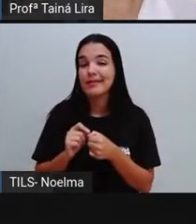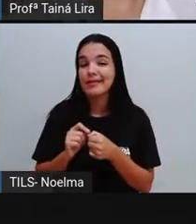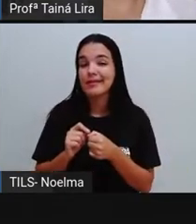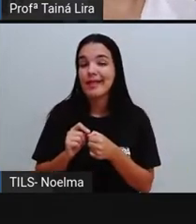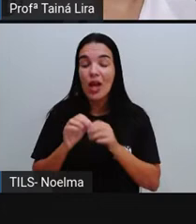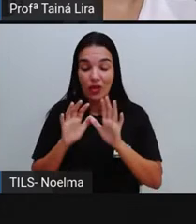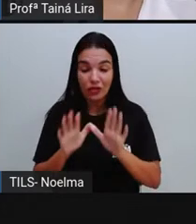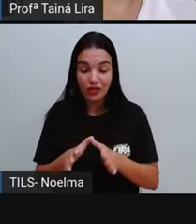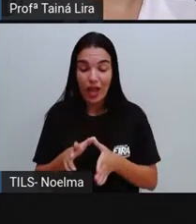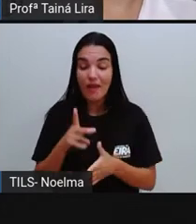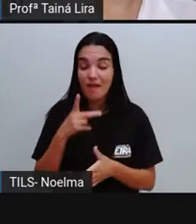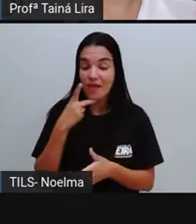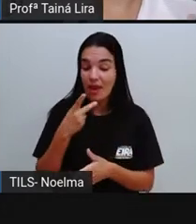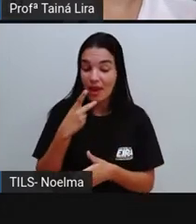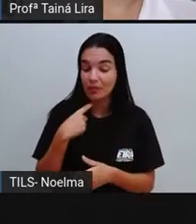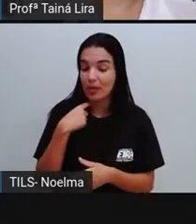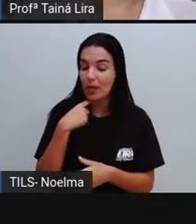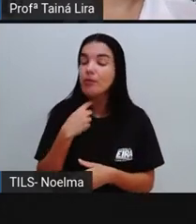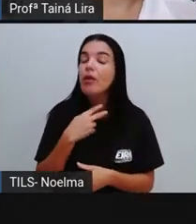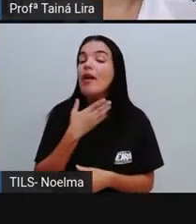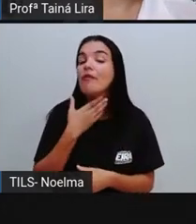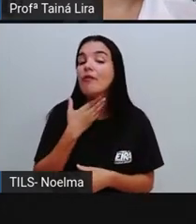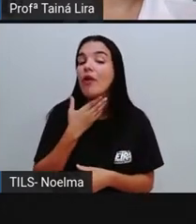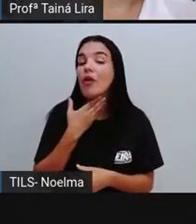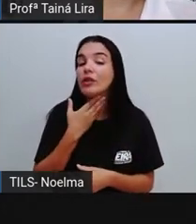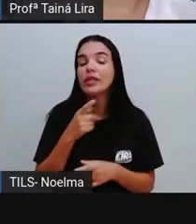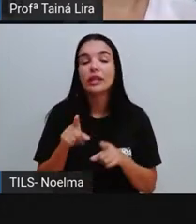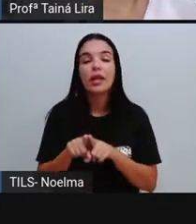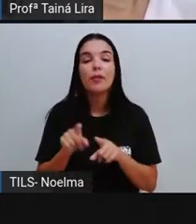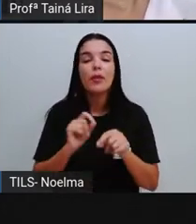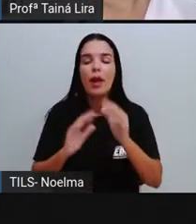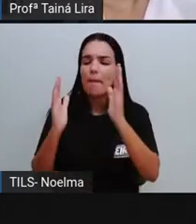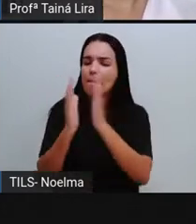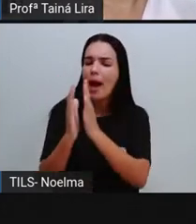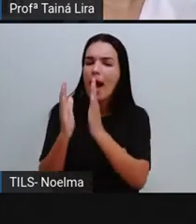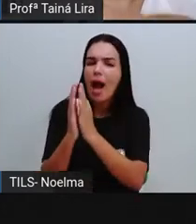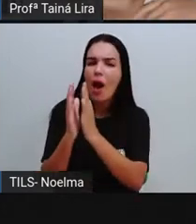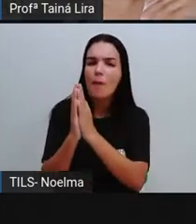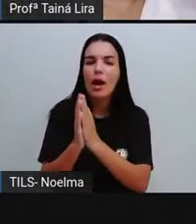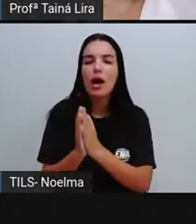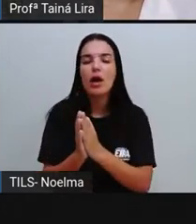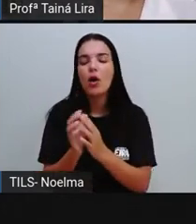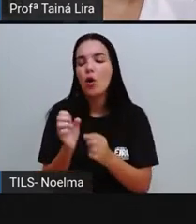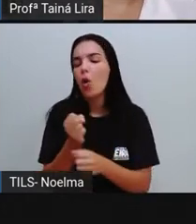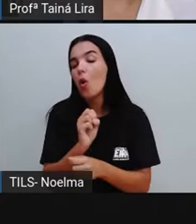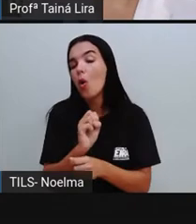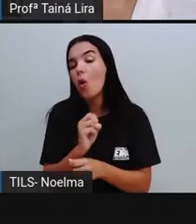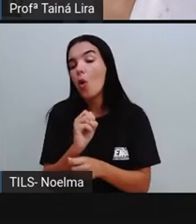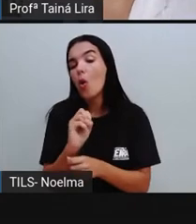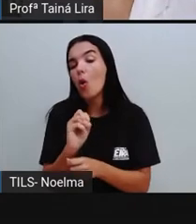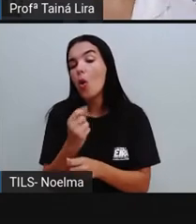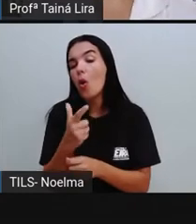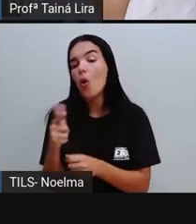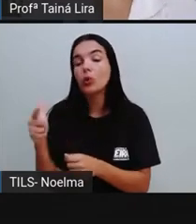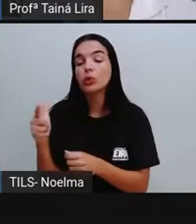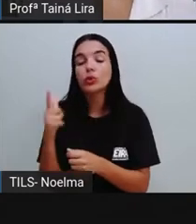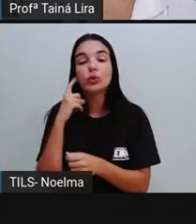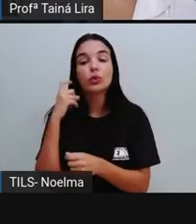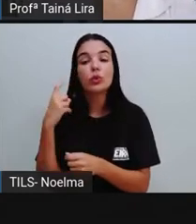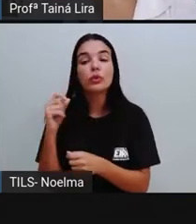nós já falamos, né, nas aulas anteriores, e da palma, quais são os outros sons que o nosso corpo